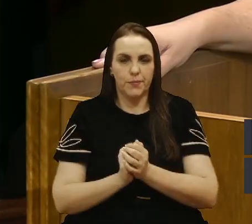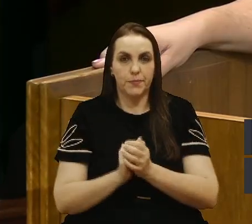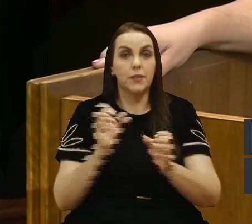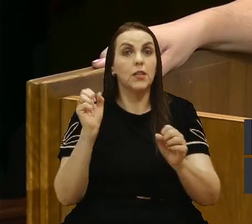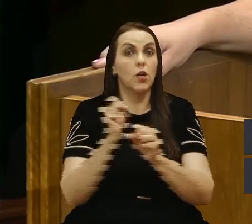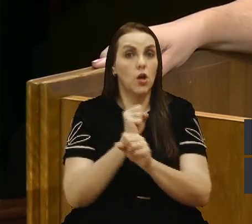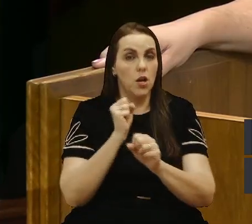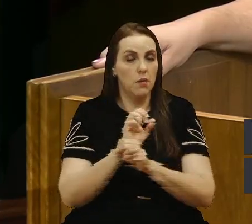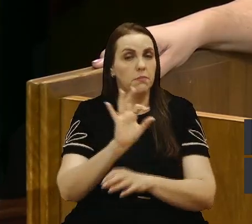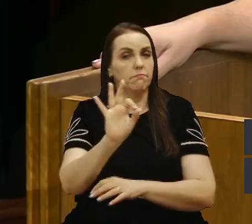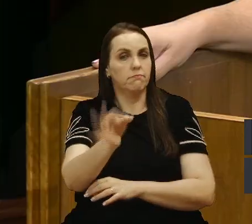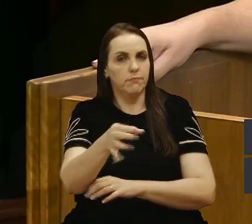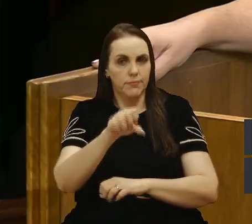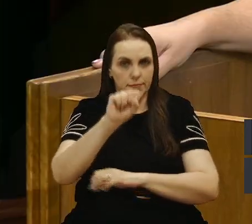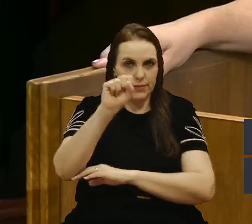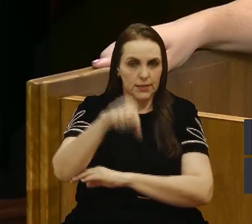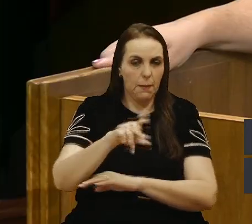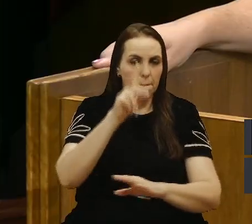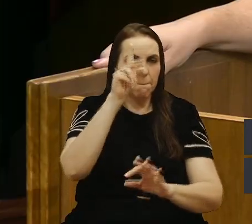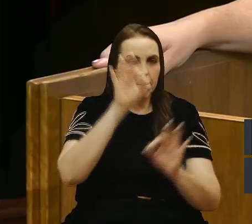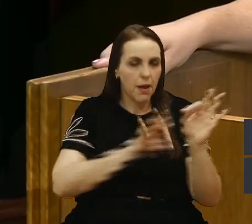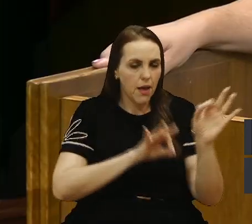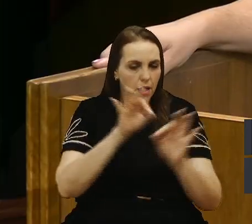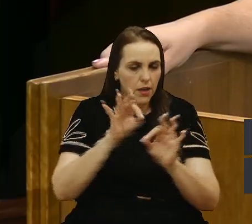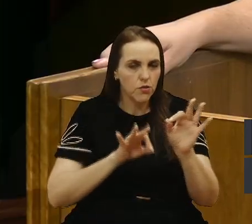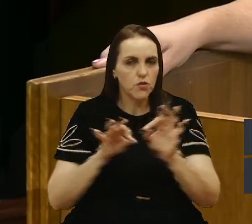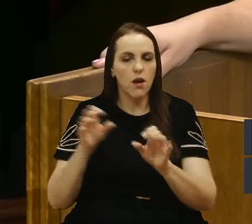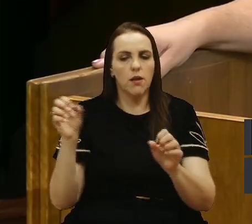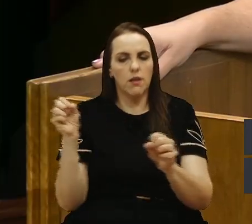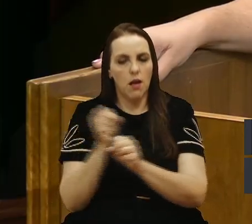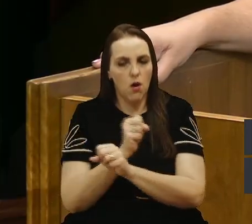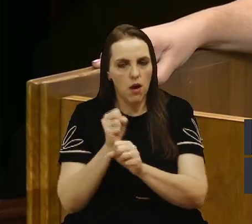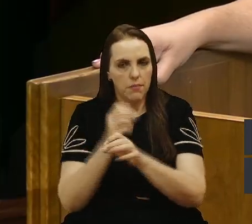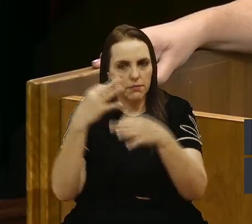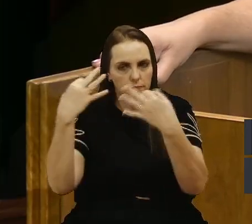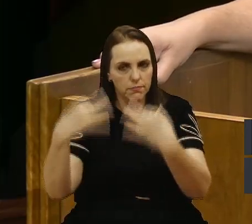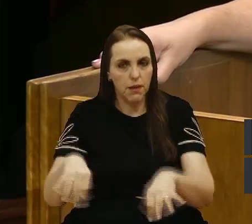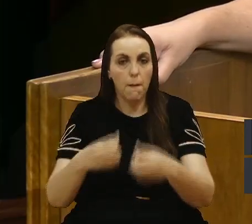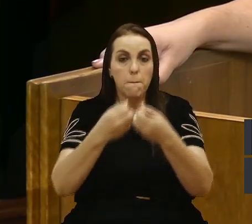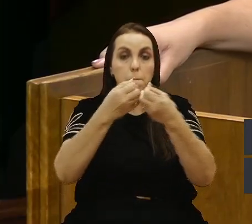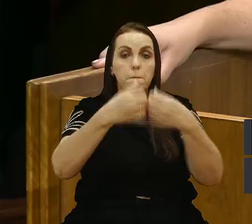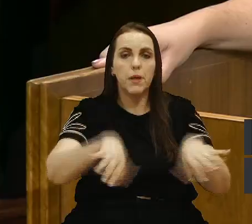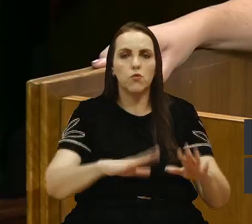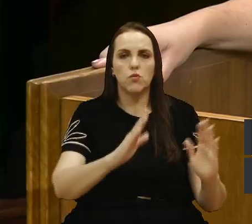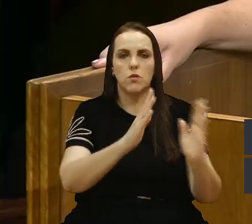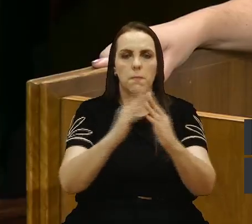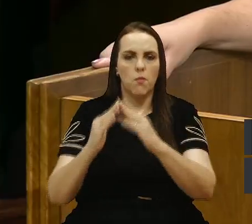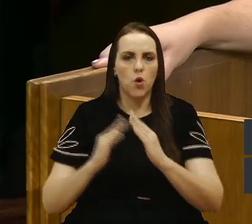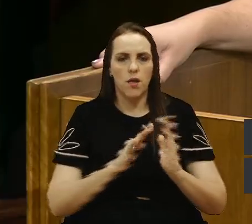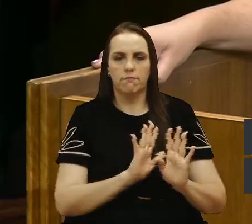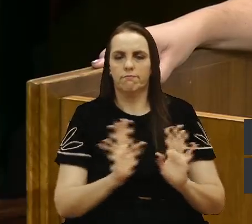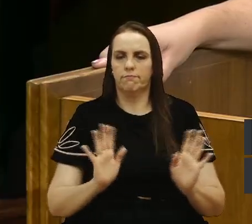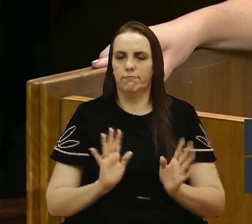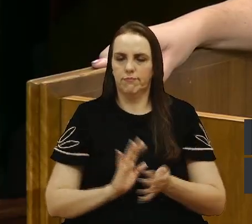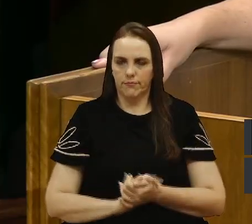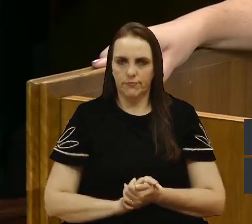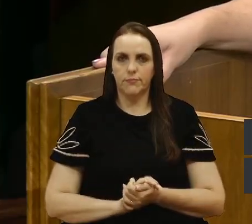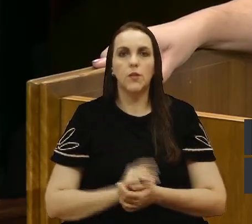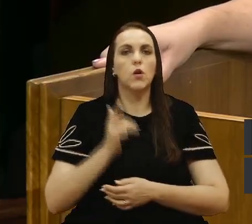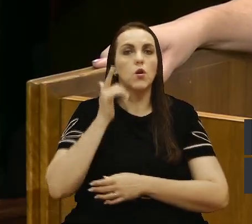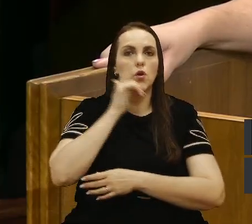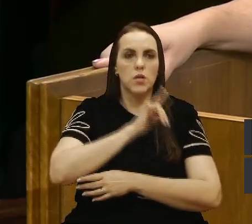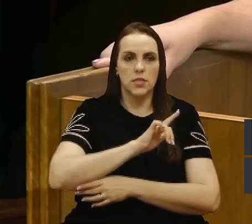obras sejam, sim, planejadas e executadas sem prejudicar os moradores. Como eu disse, a gente